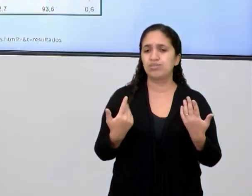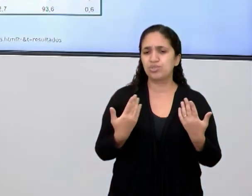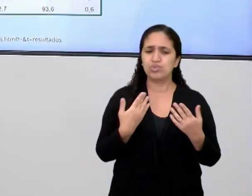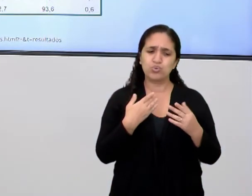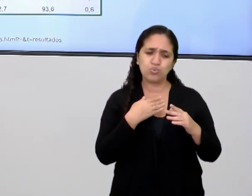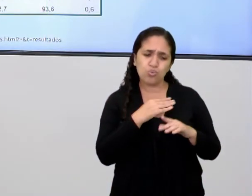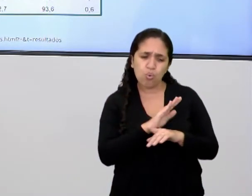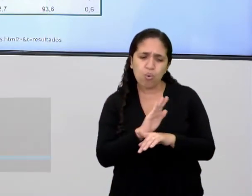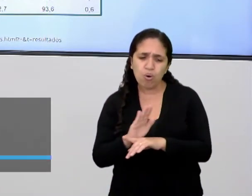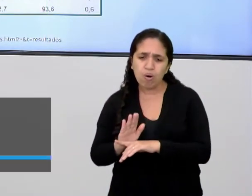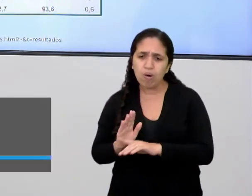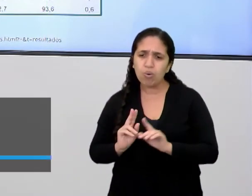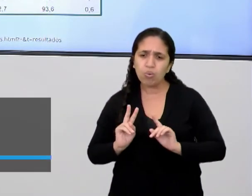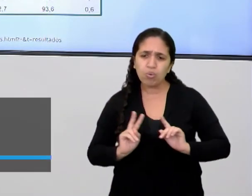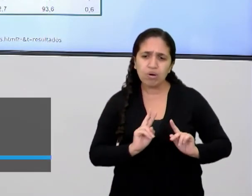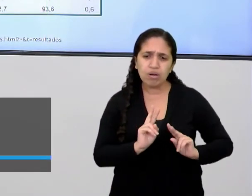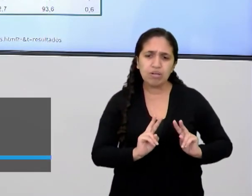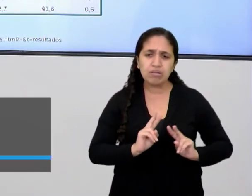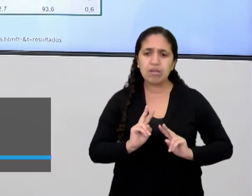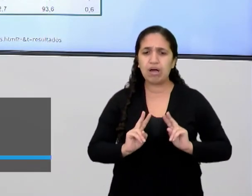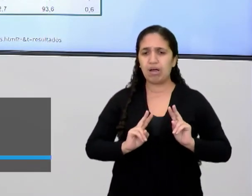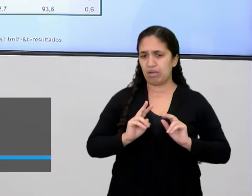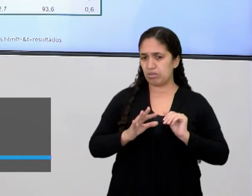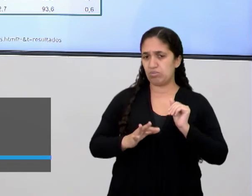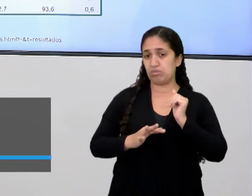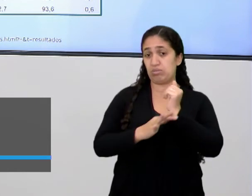cuidados e de protocolos em relação à segurança,